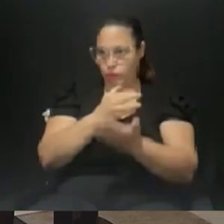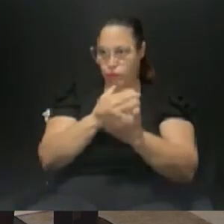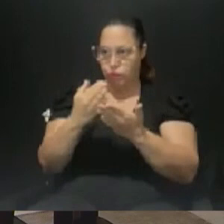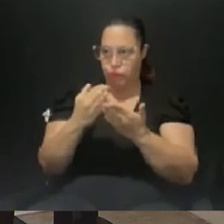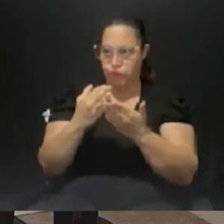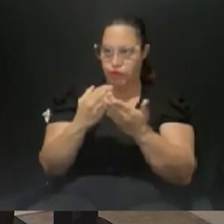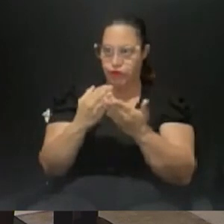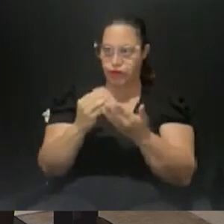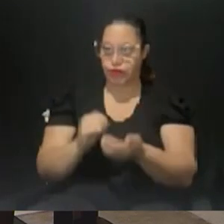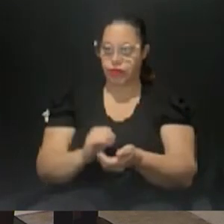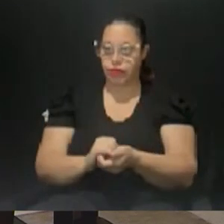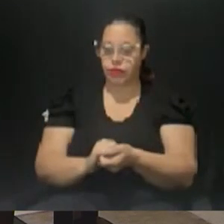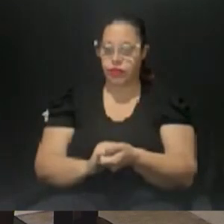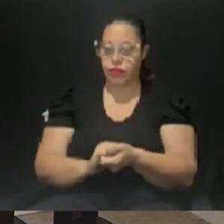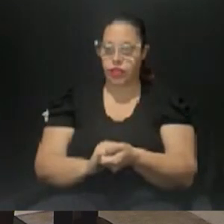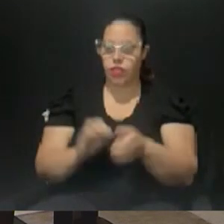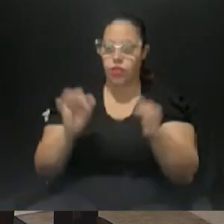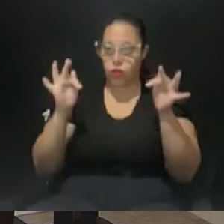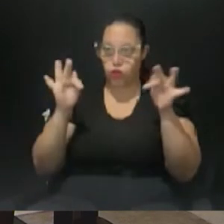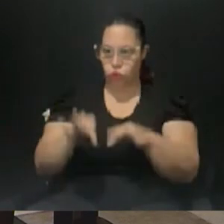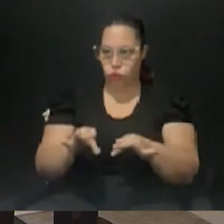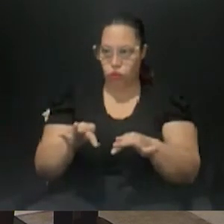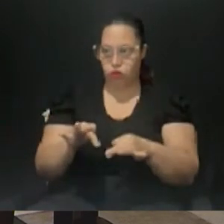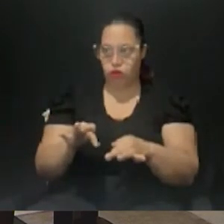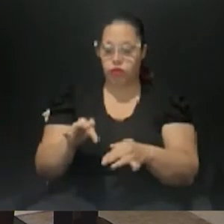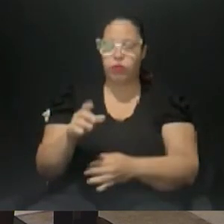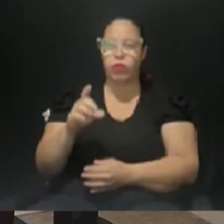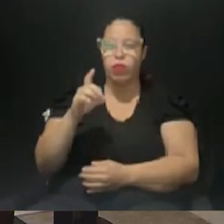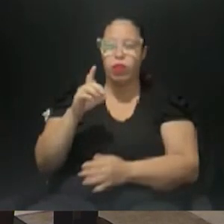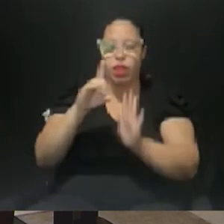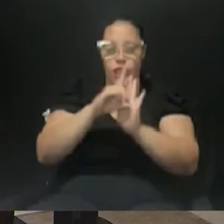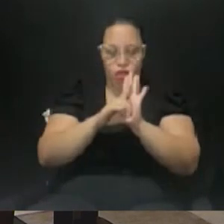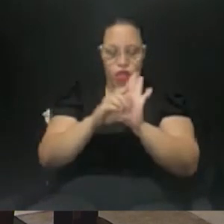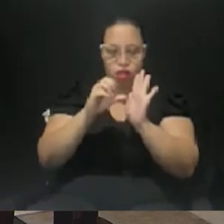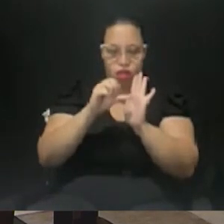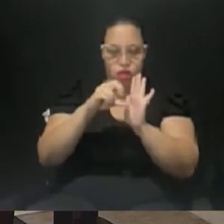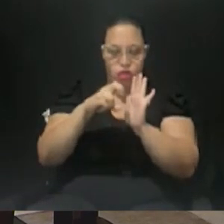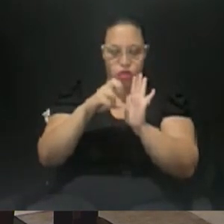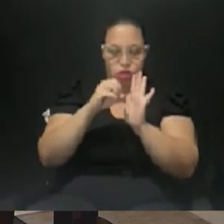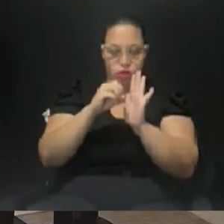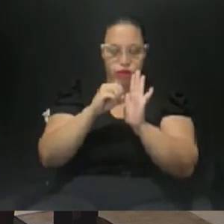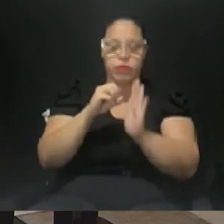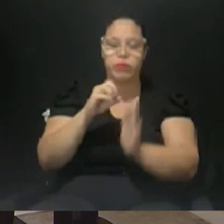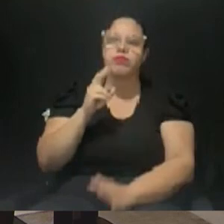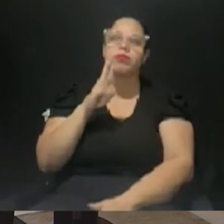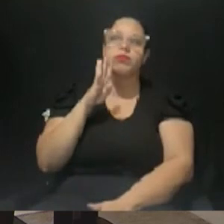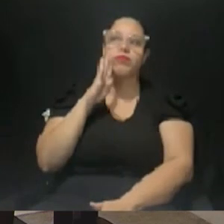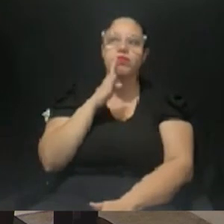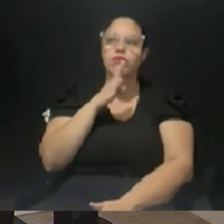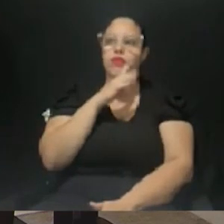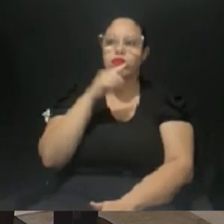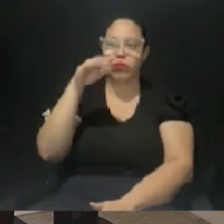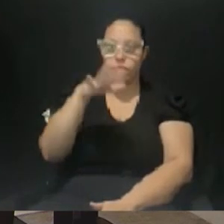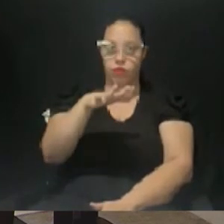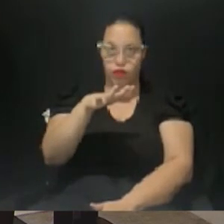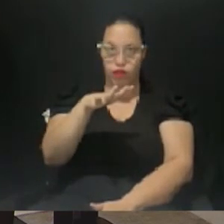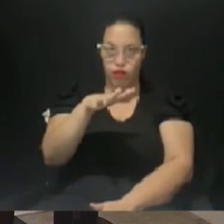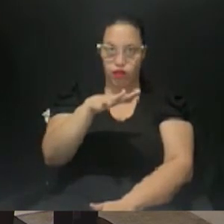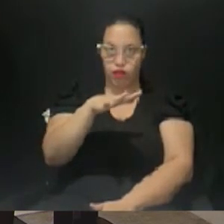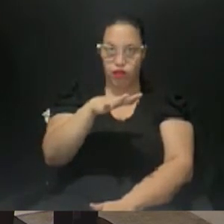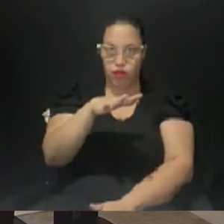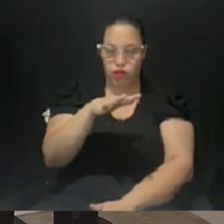final da década de 50, existia um bar muito tradicional aqui na esquina, na época chamado